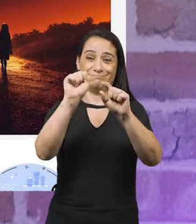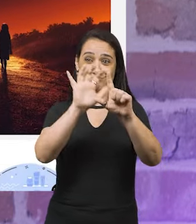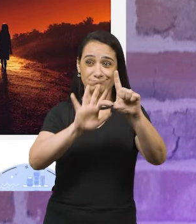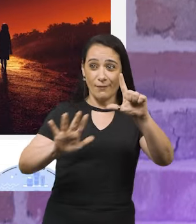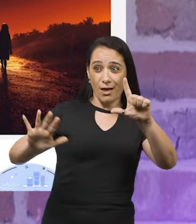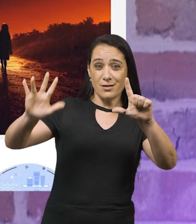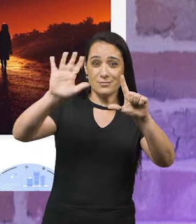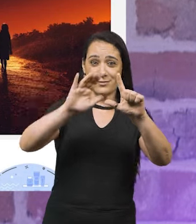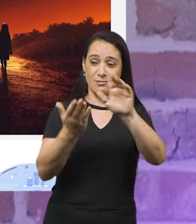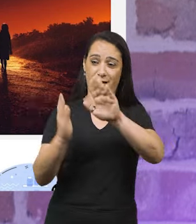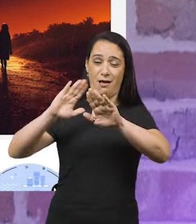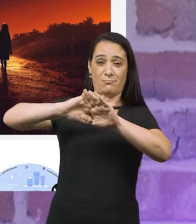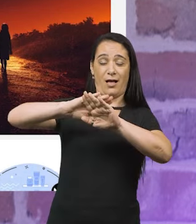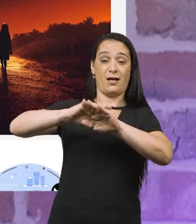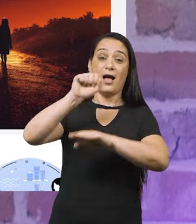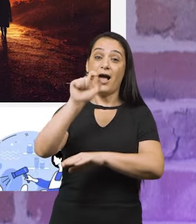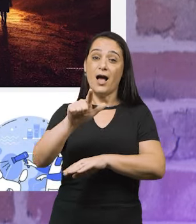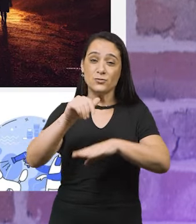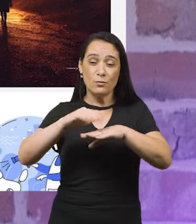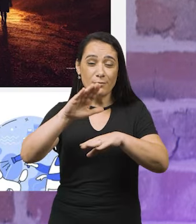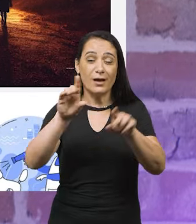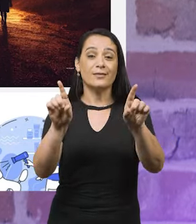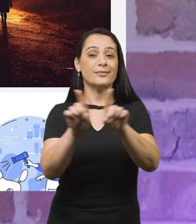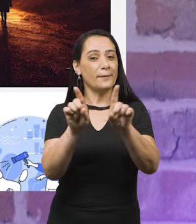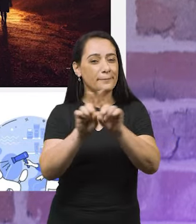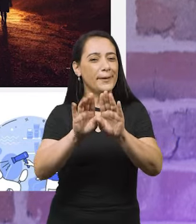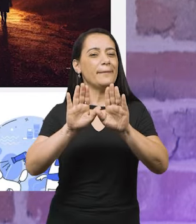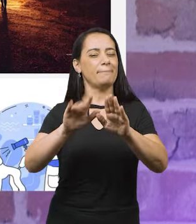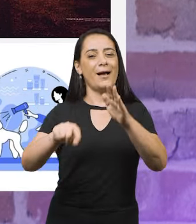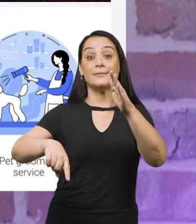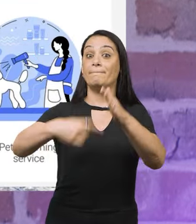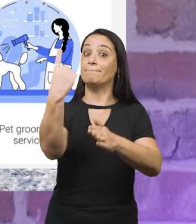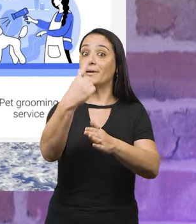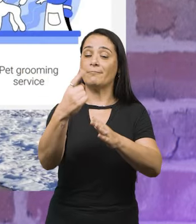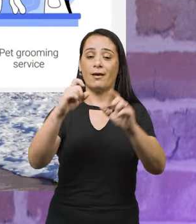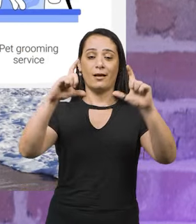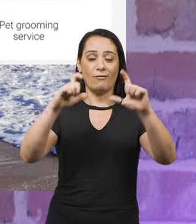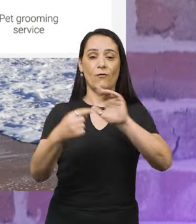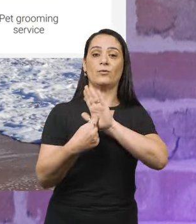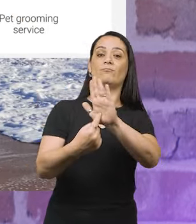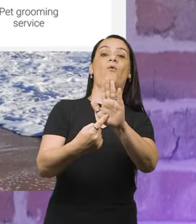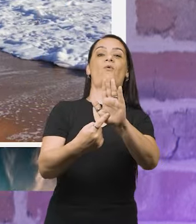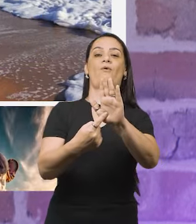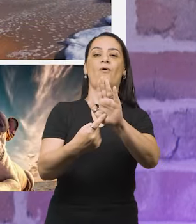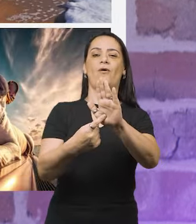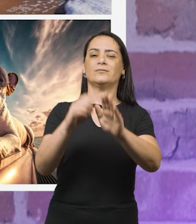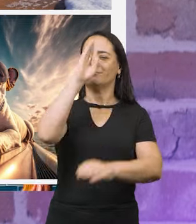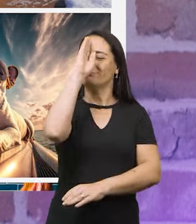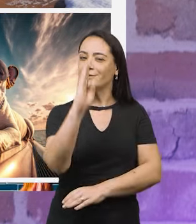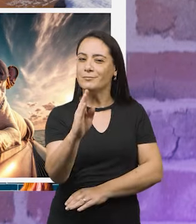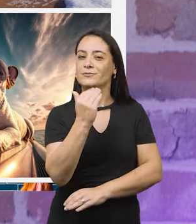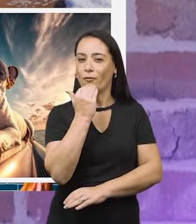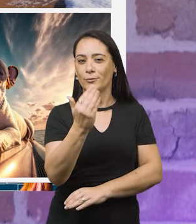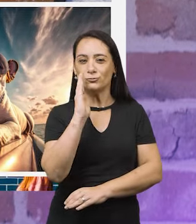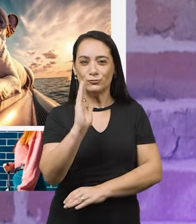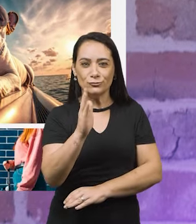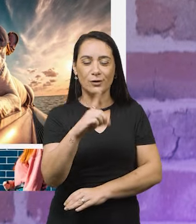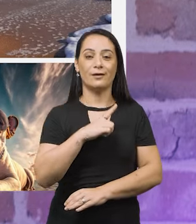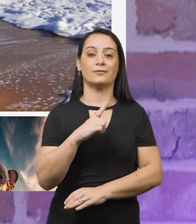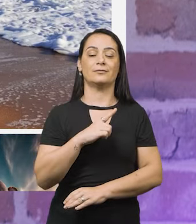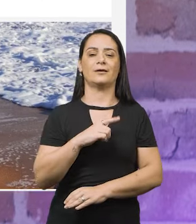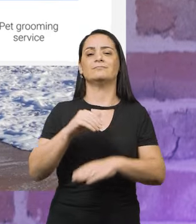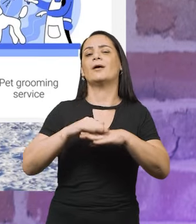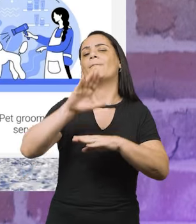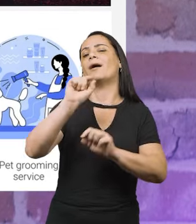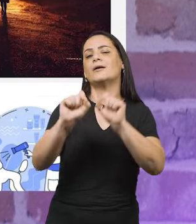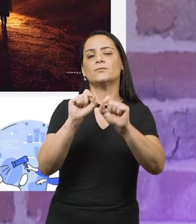aqui um cenário, por exemplo, cachorro com cenário mais azul, né? Mas atendeu a gente aqui já na primeira, um cachorro com